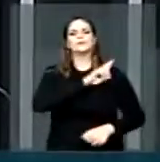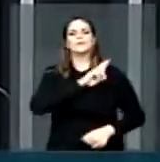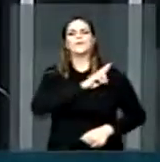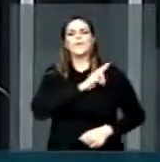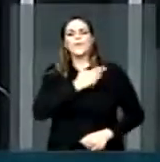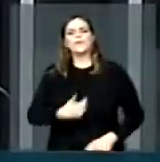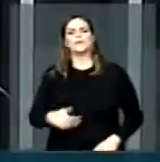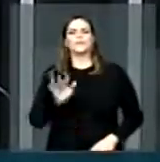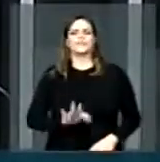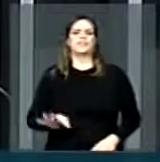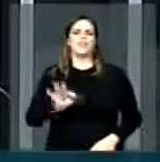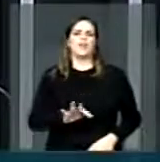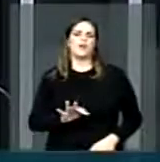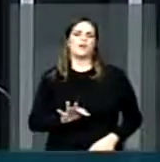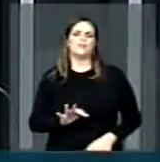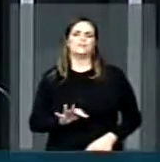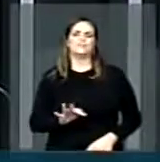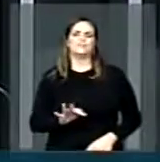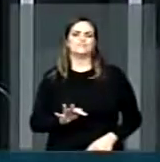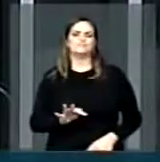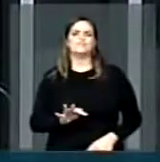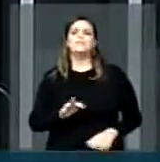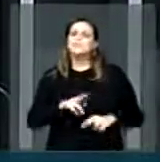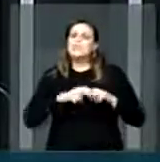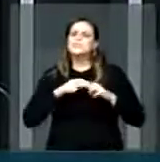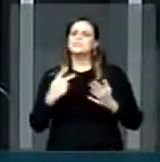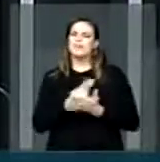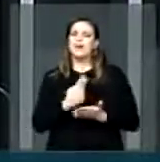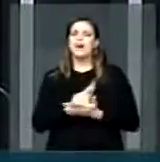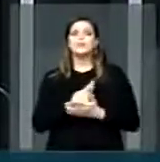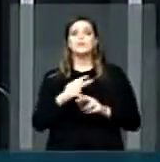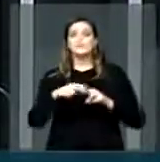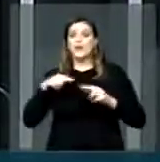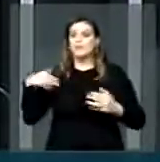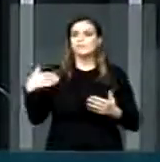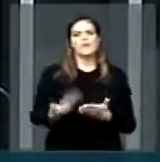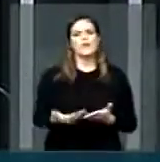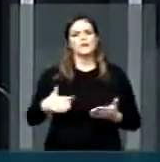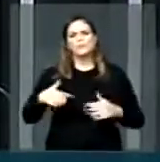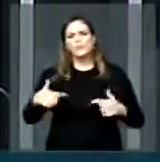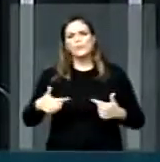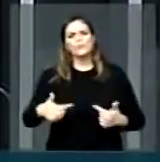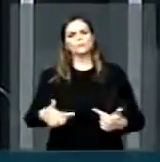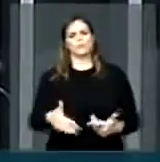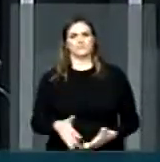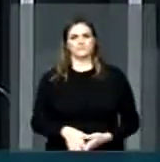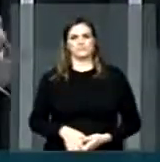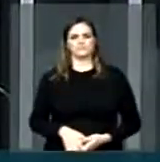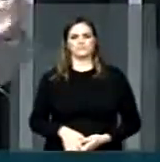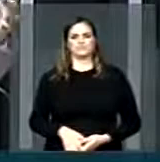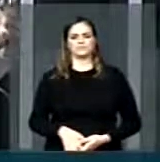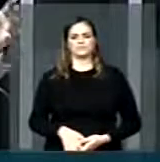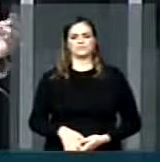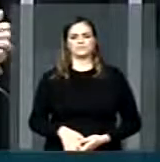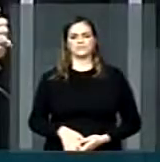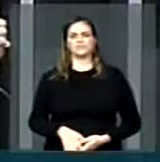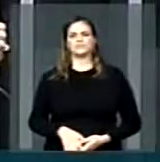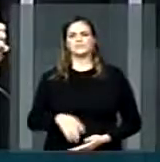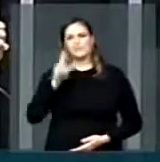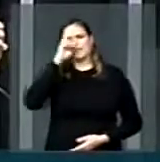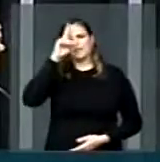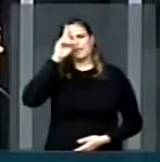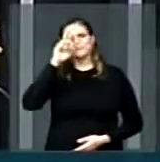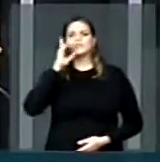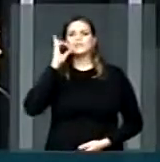em Pernambuco. Então, desde esse tempo que a gente vem lutando, só Antônio Carlos